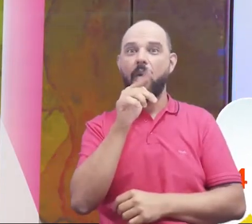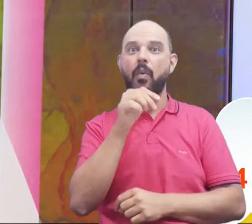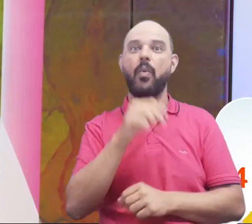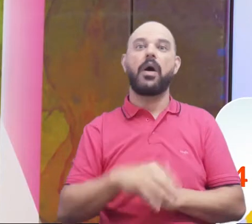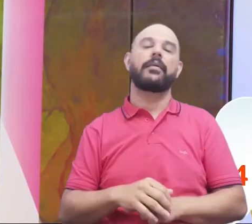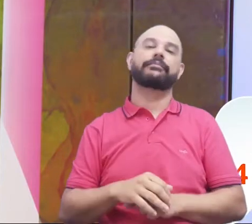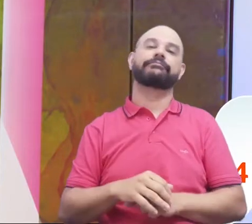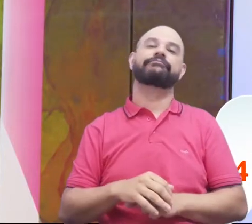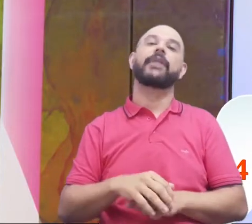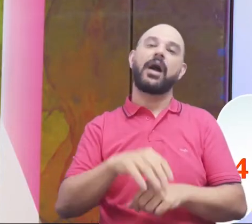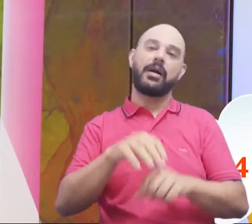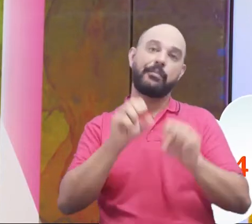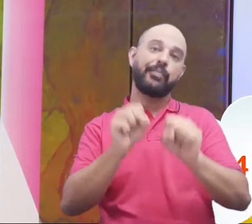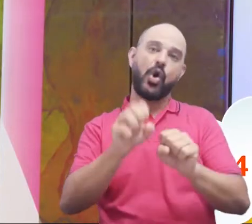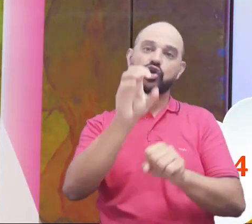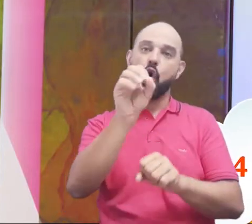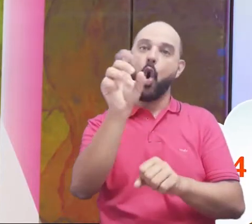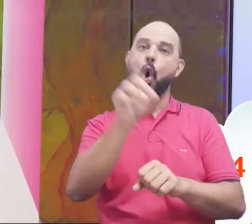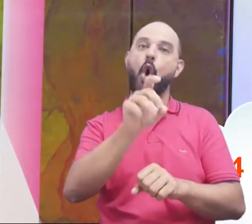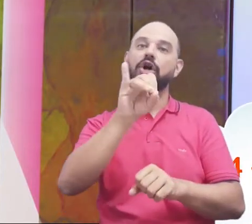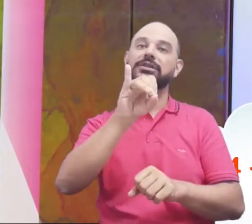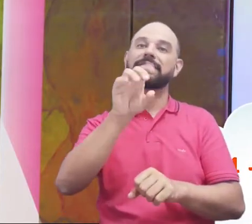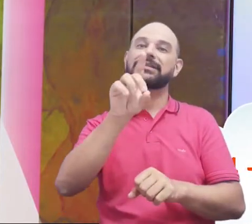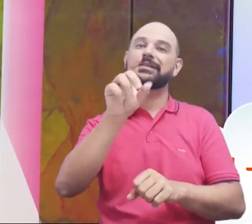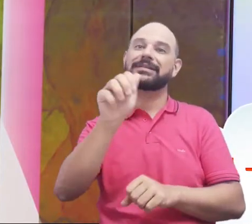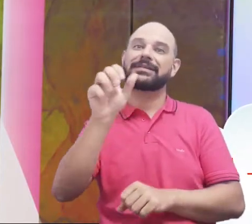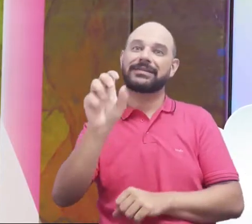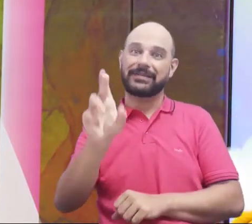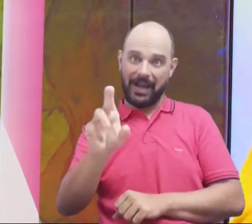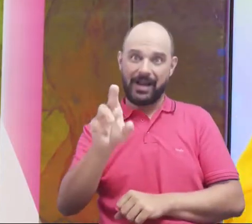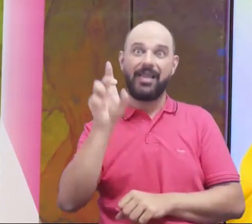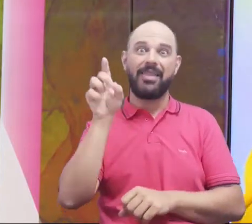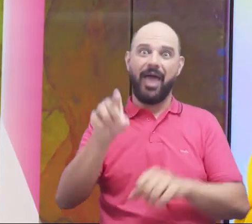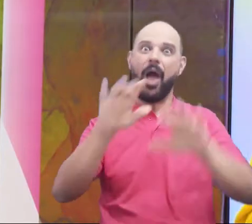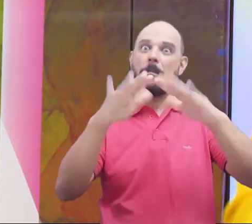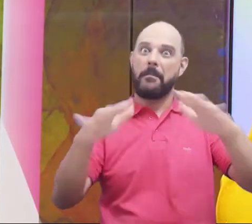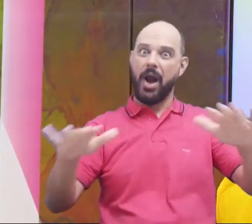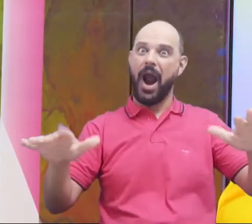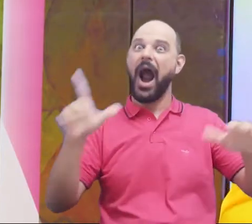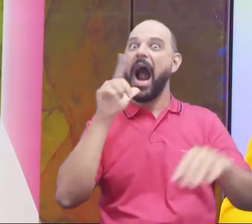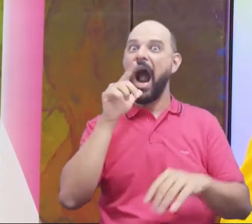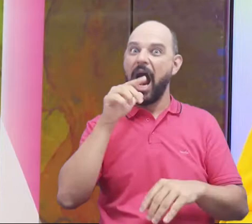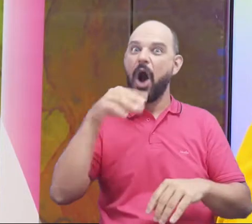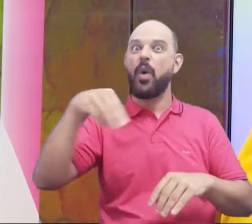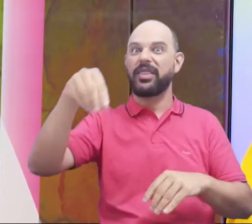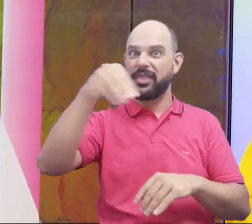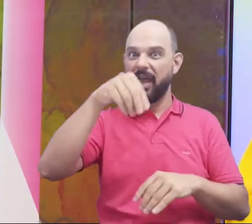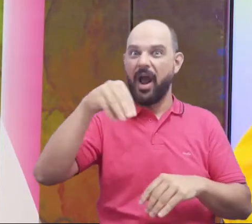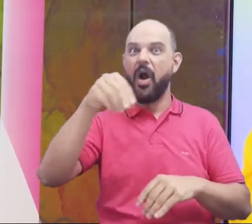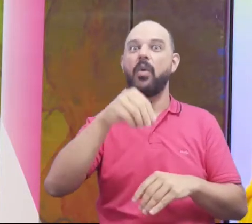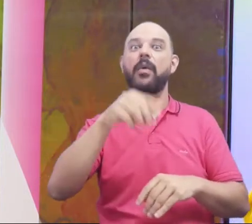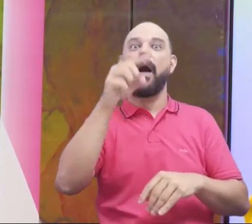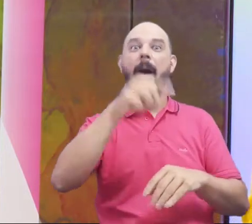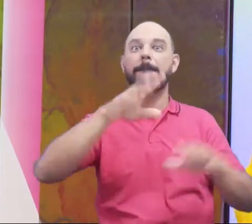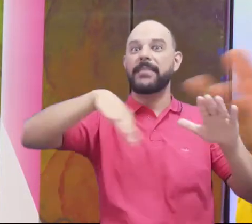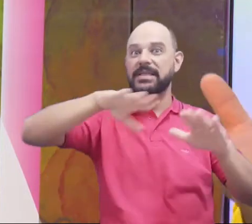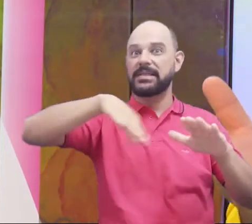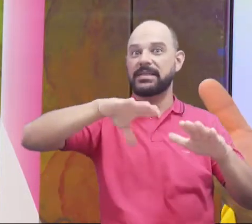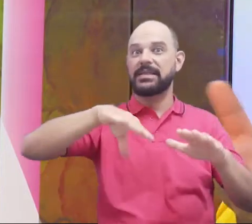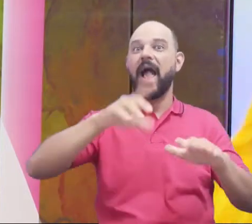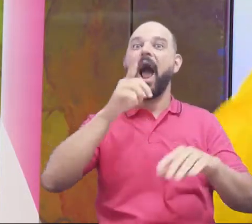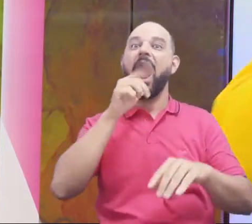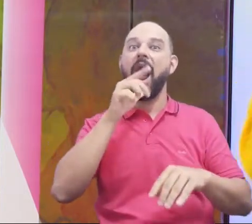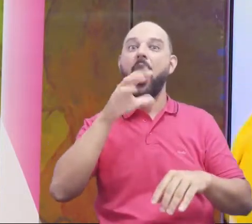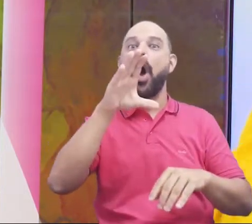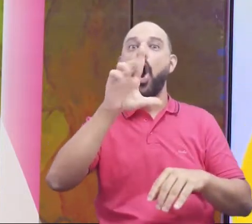a peça pode oxidar. E não esqueça, no mar tem água e sal. Na piscina, água e cloro. Então